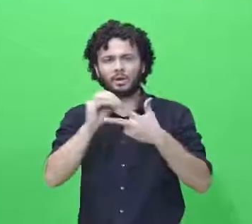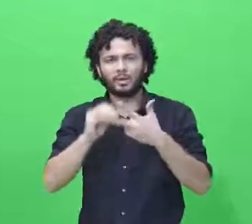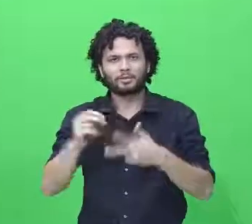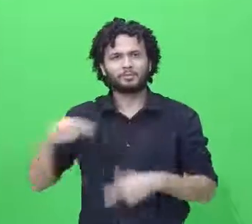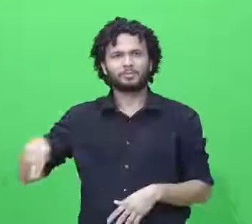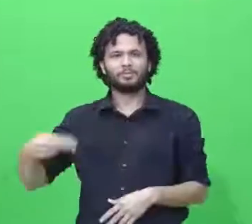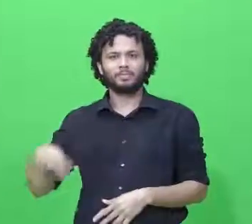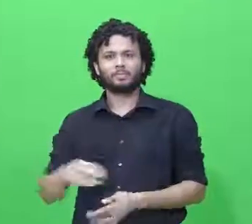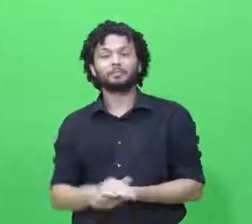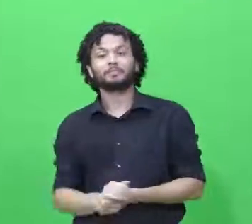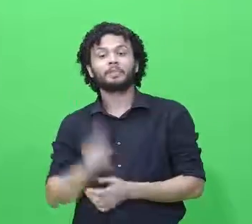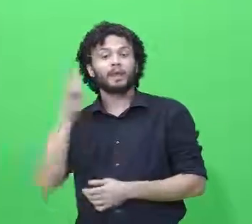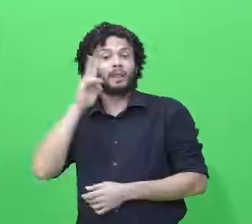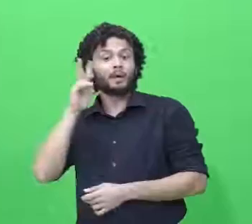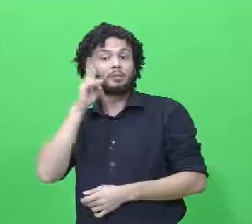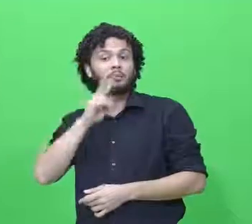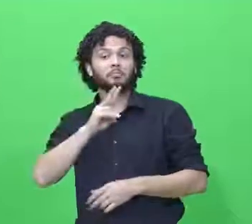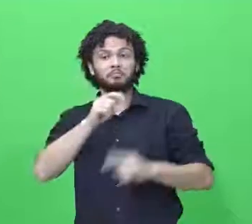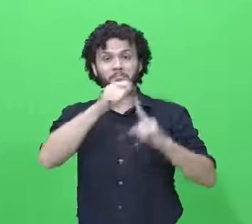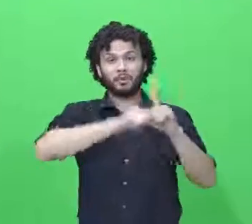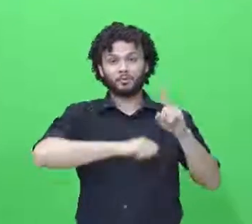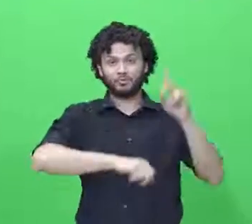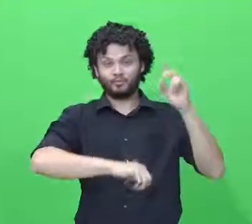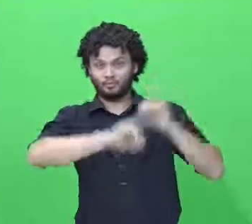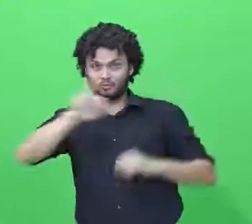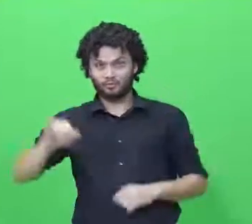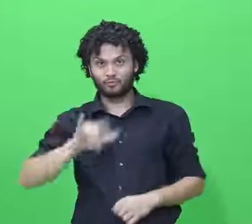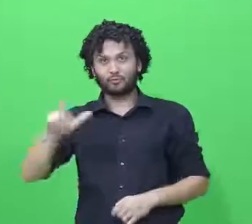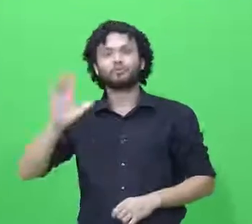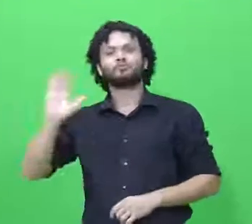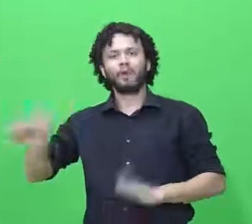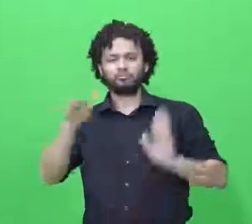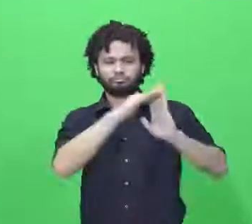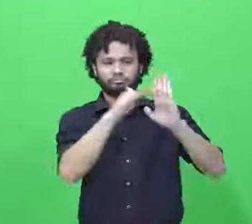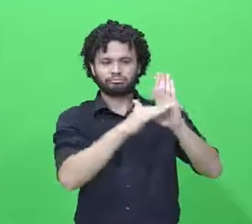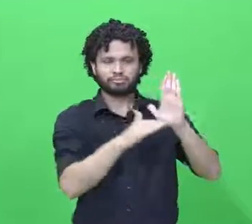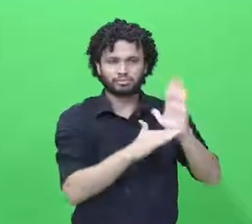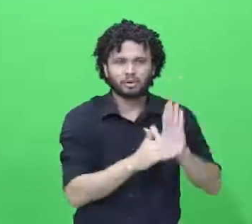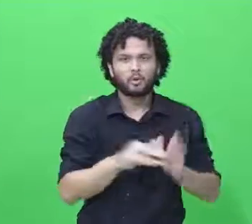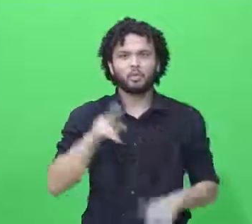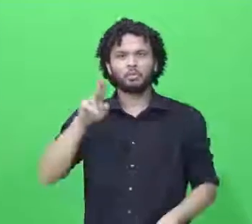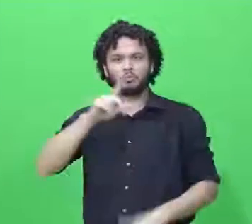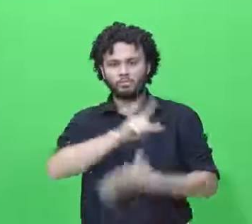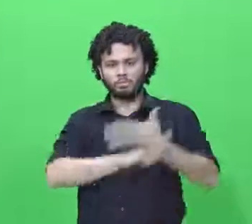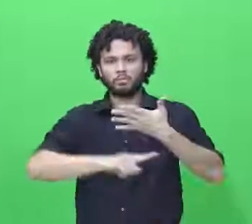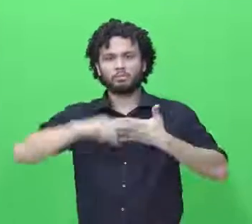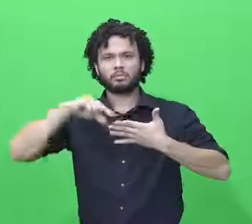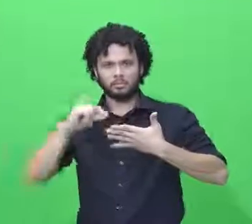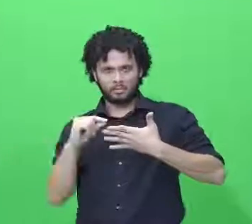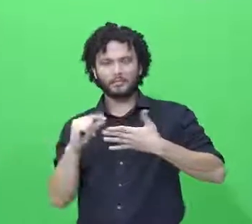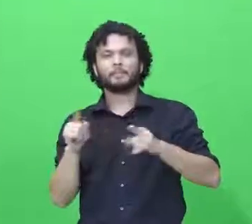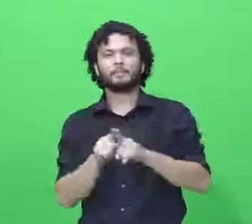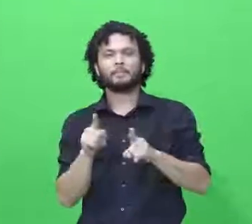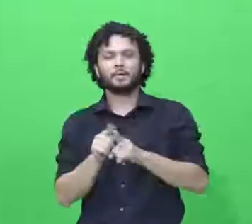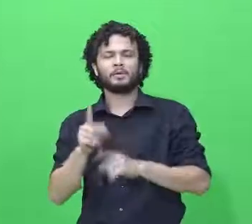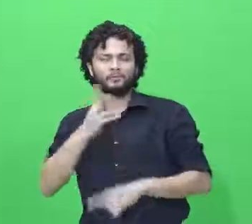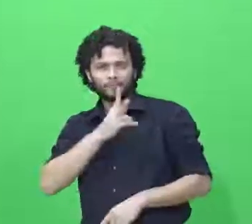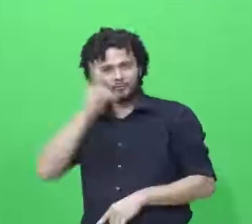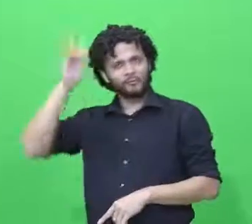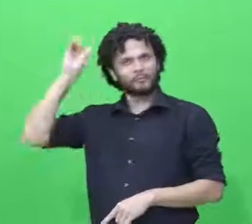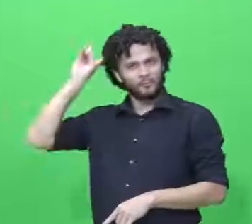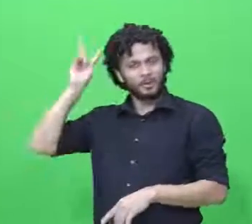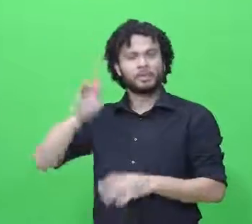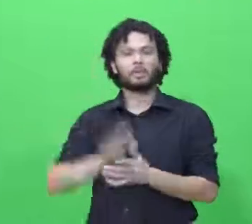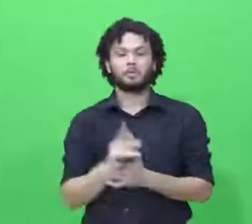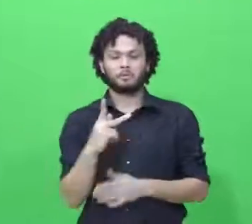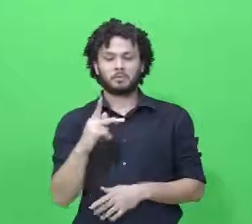ano. Lembrando que no mês de julho nós teremos já o cronograma do CIS, da UEA, do vestibular e também